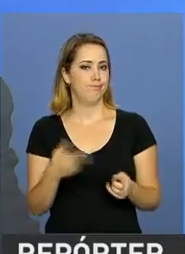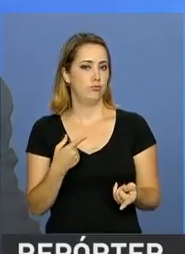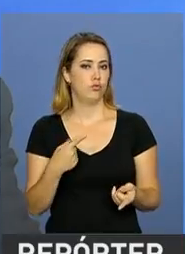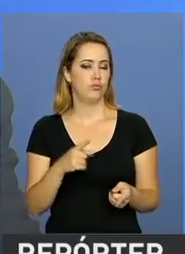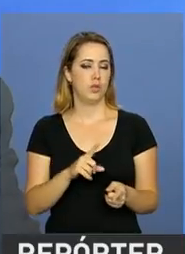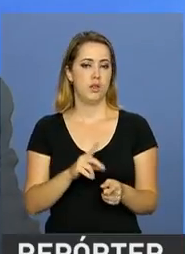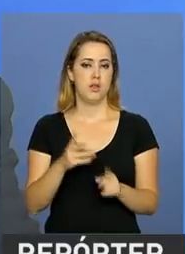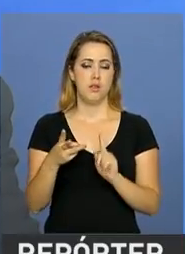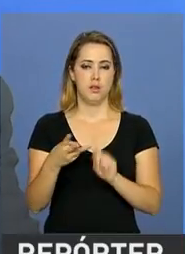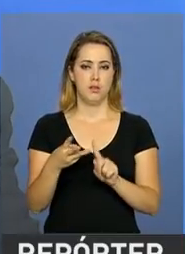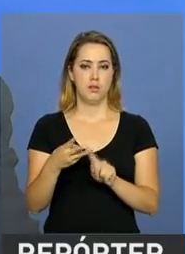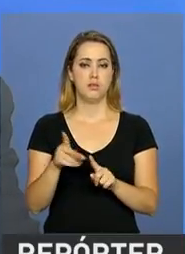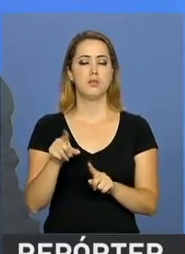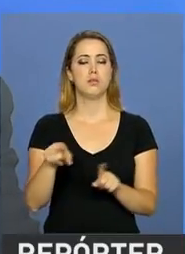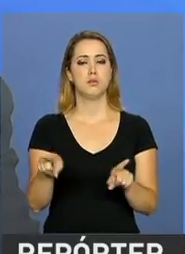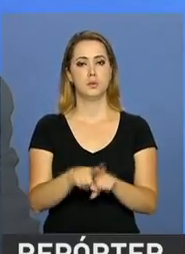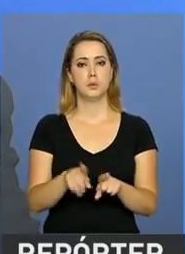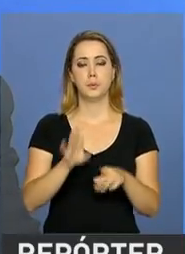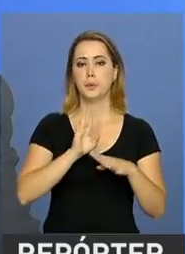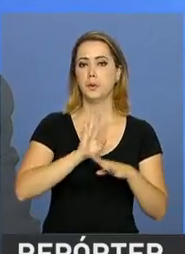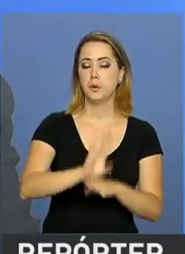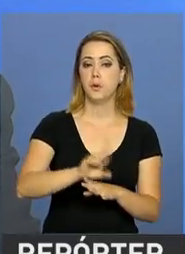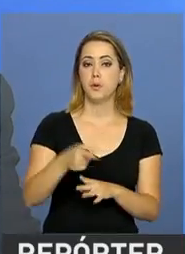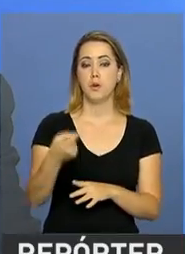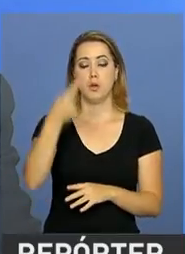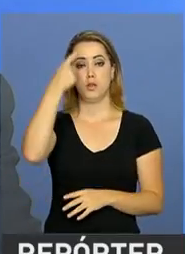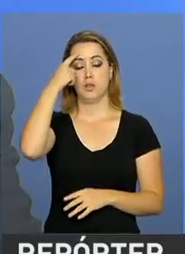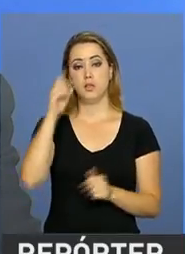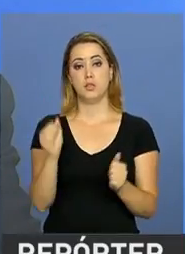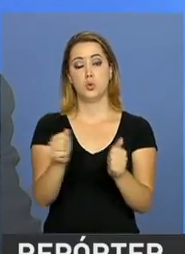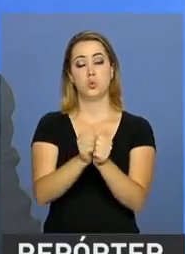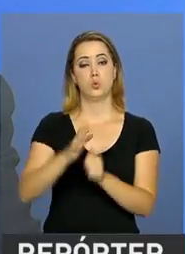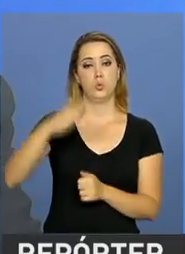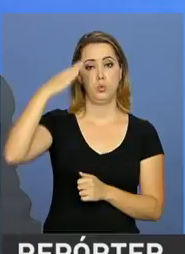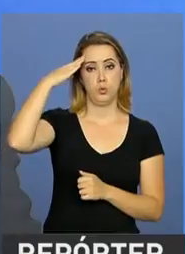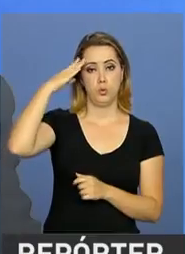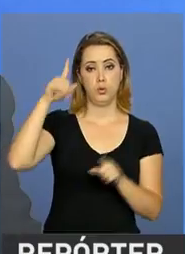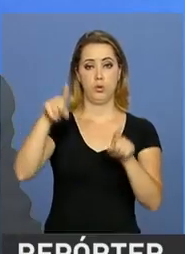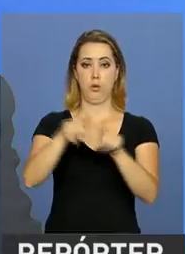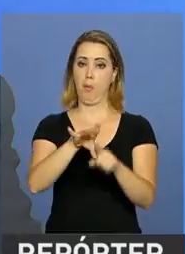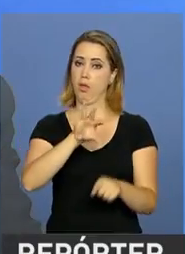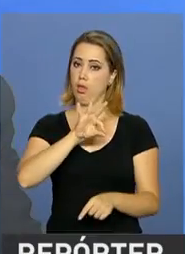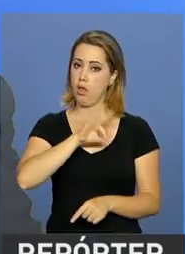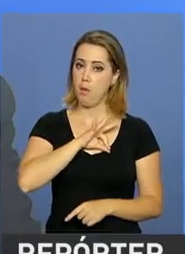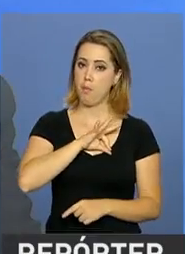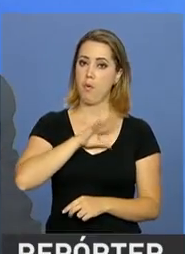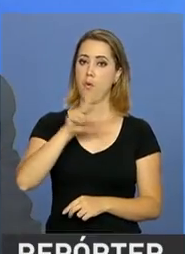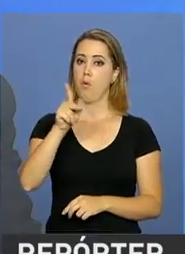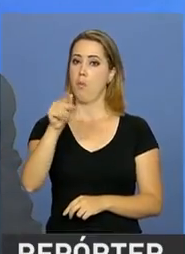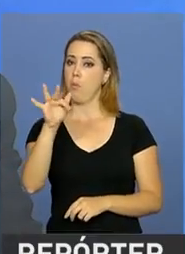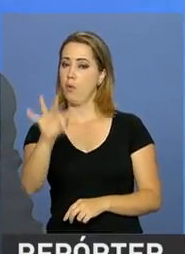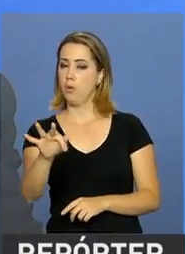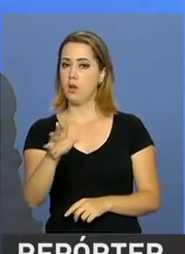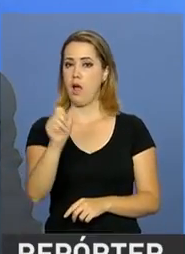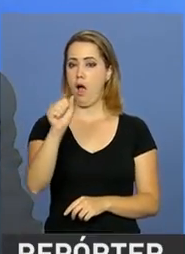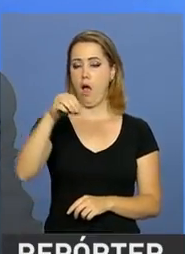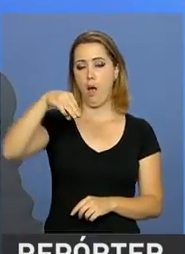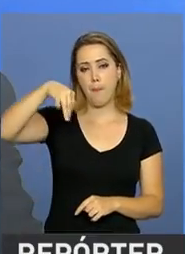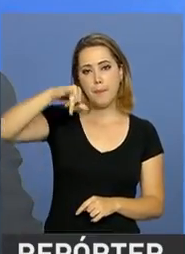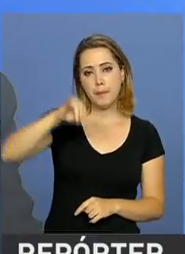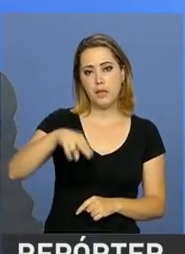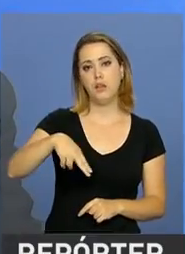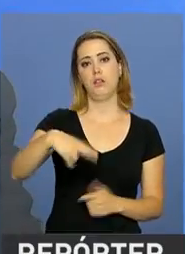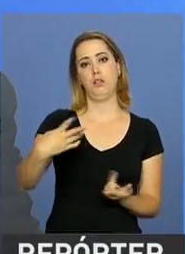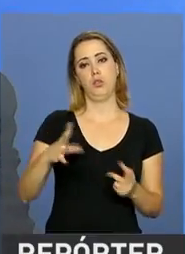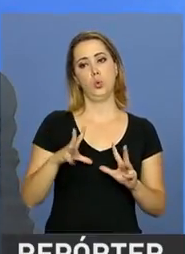terceiro lugar ela vai se apoiar no sistema de inteligência das Forças Armadas Mas também da Polícia Federal da abim de outros mais para que